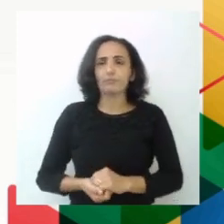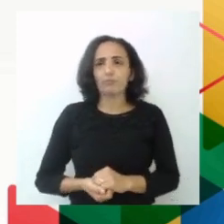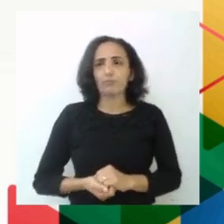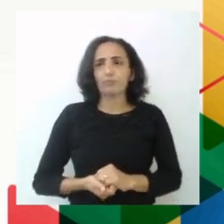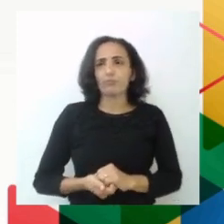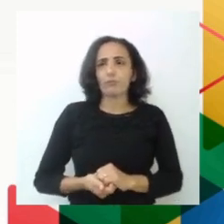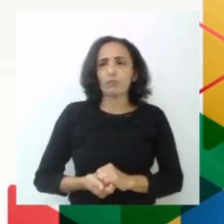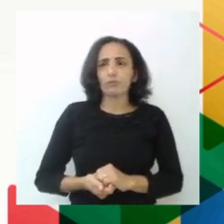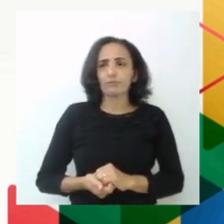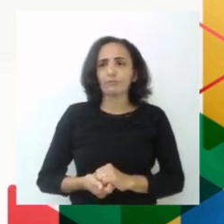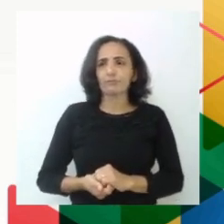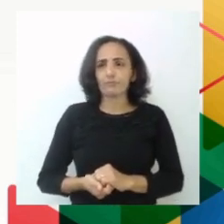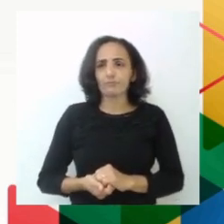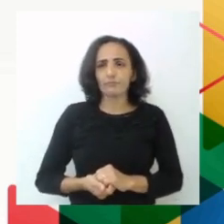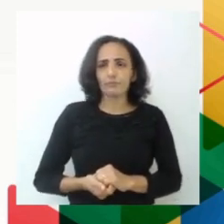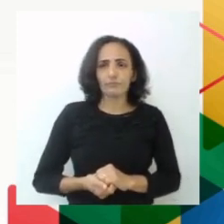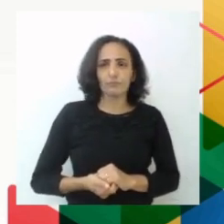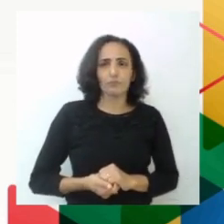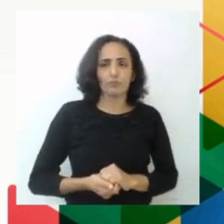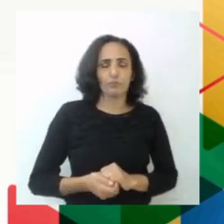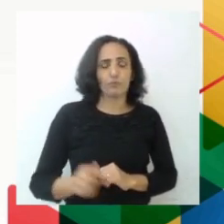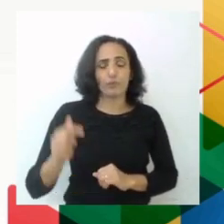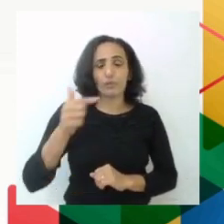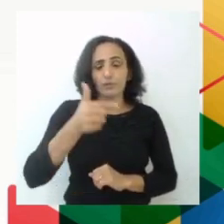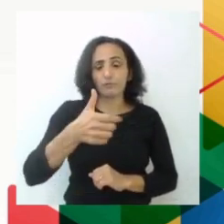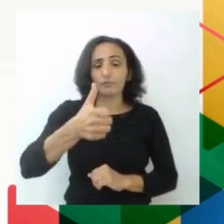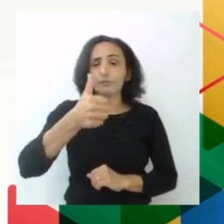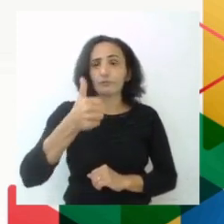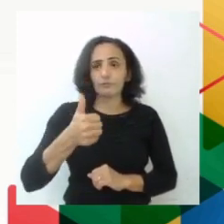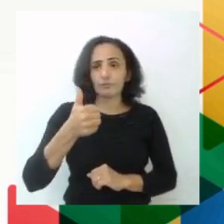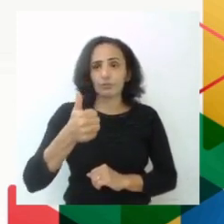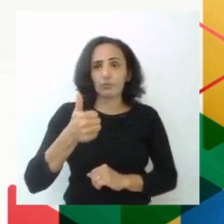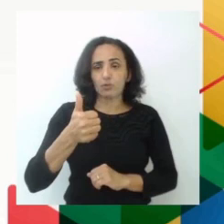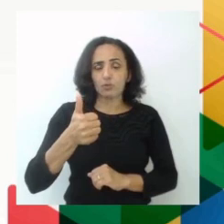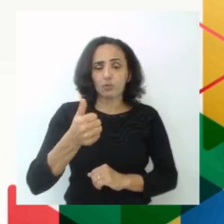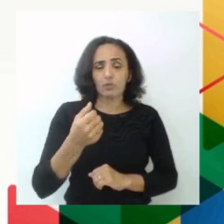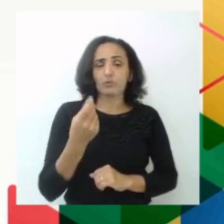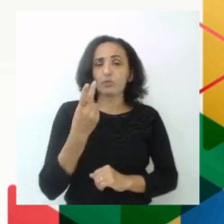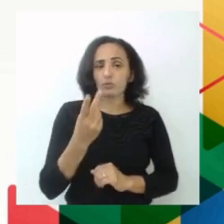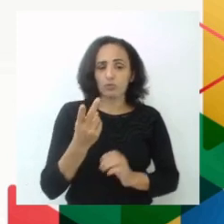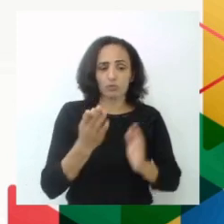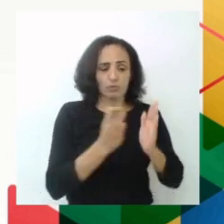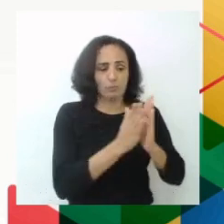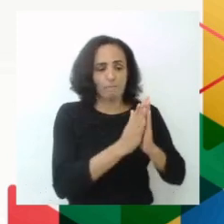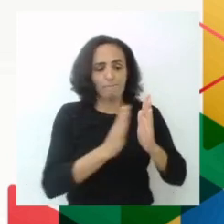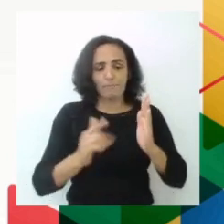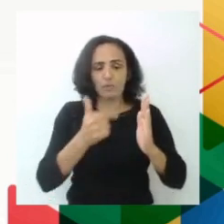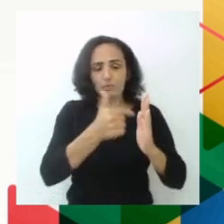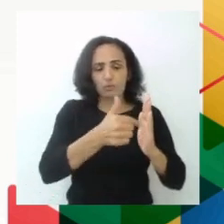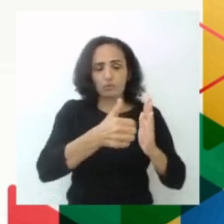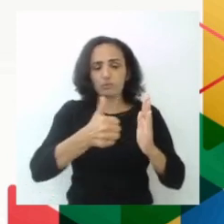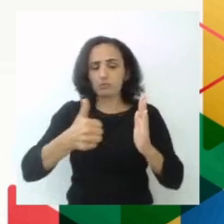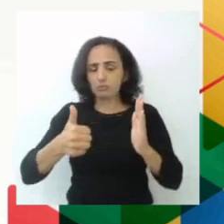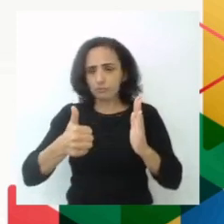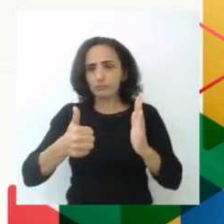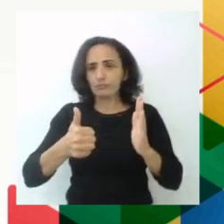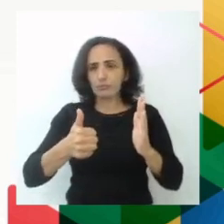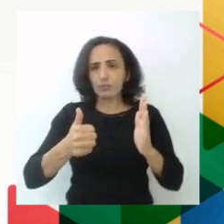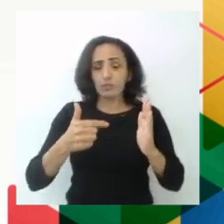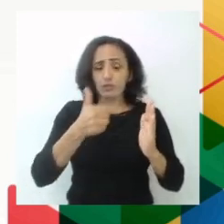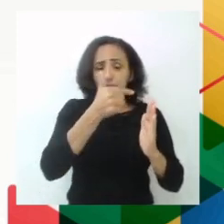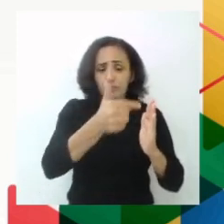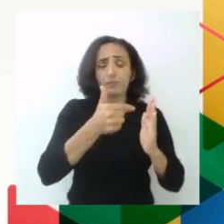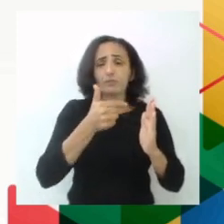2 algarismos. Esse número aqui, por exemplo, 21, é um número de 2 algarismos distintos. Este número aqui,